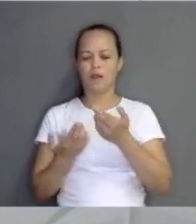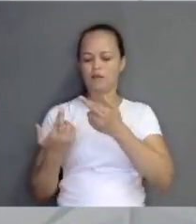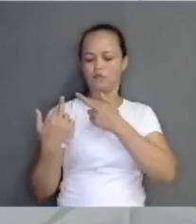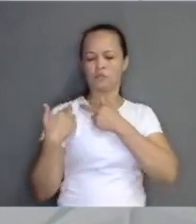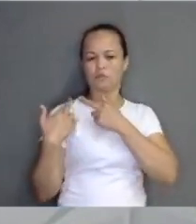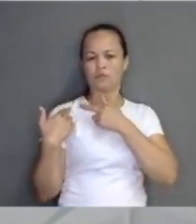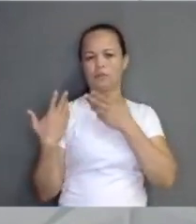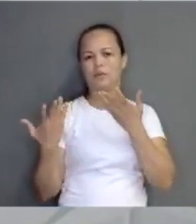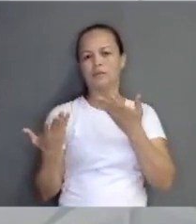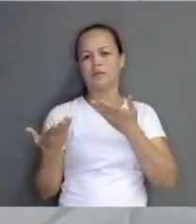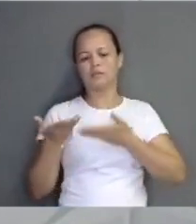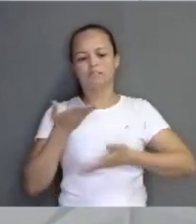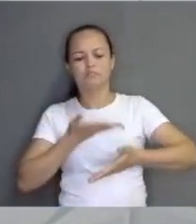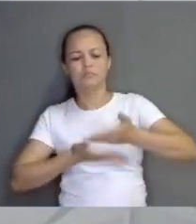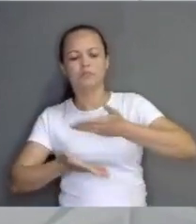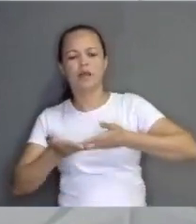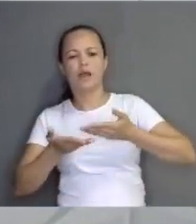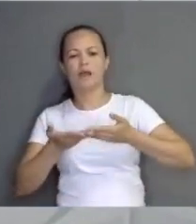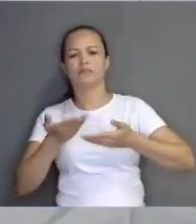família de